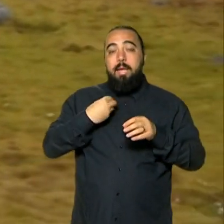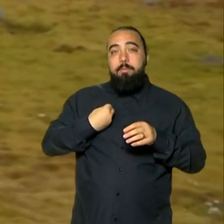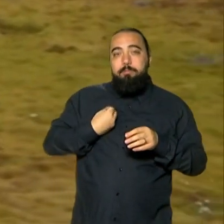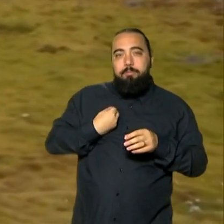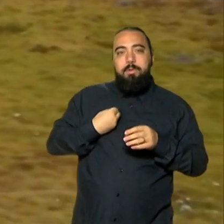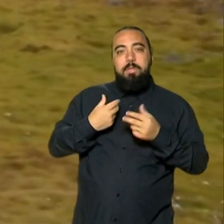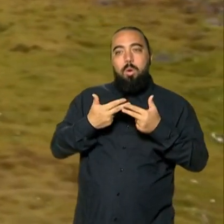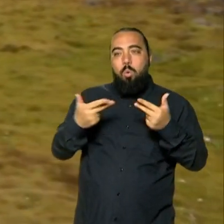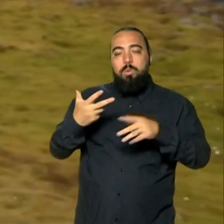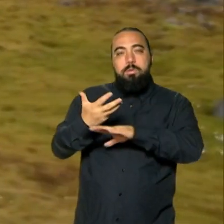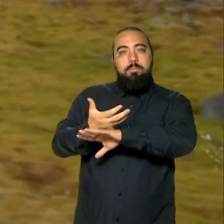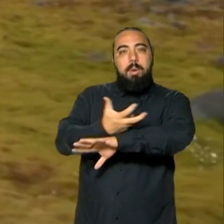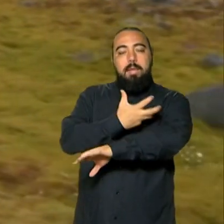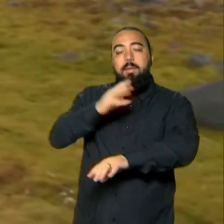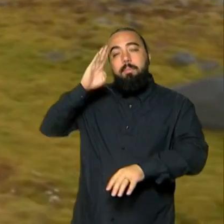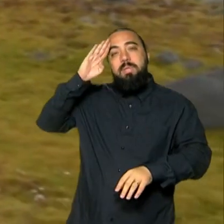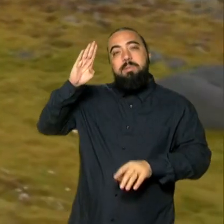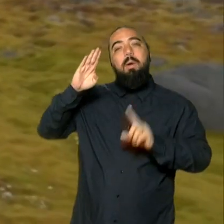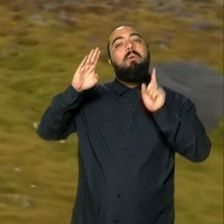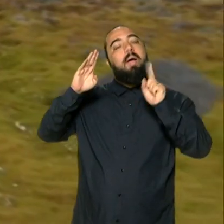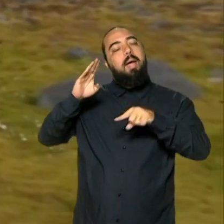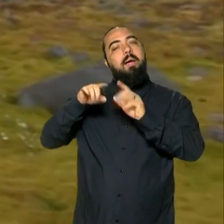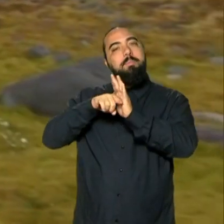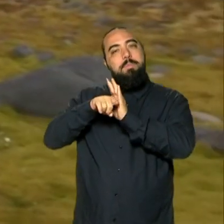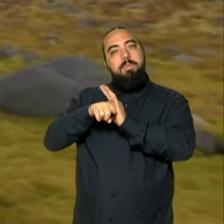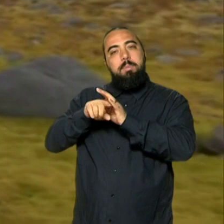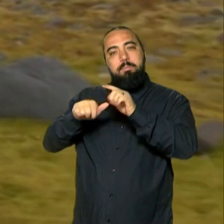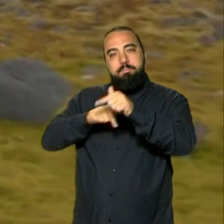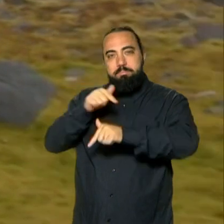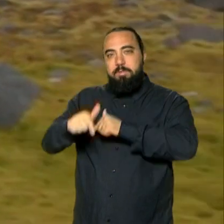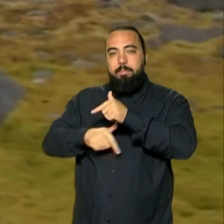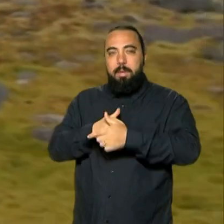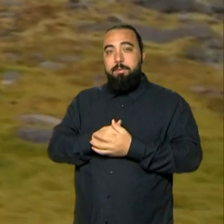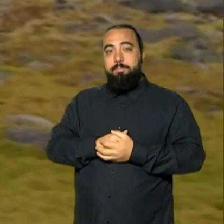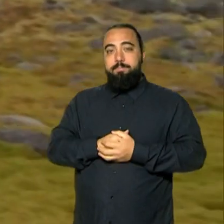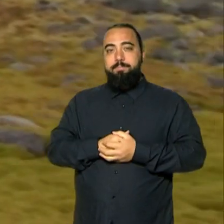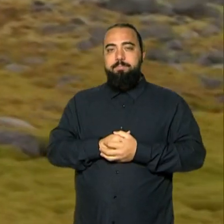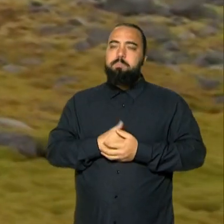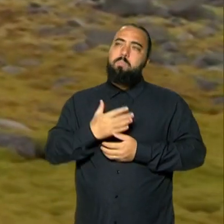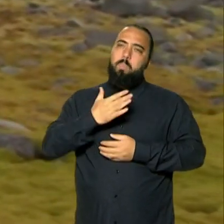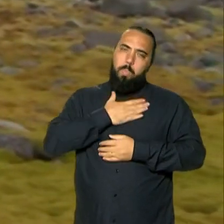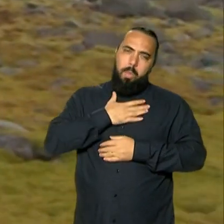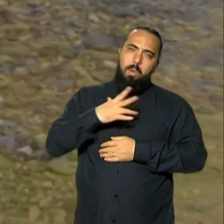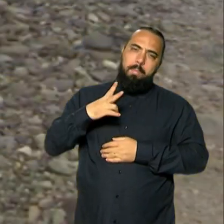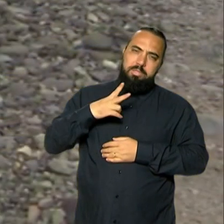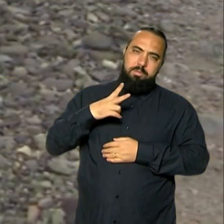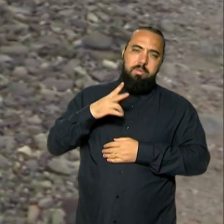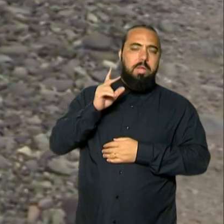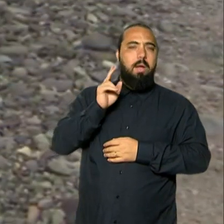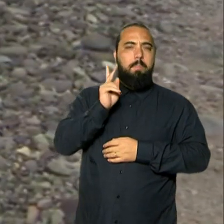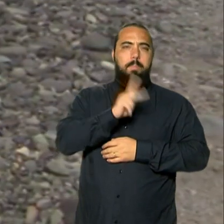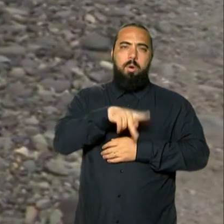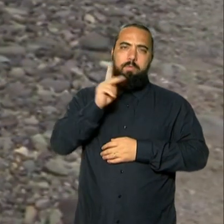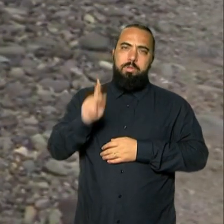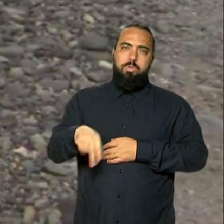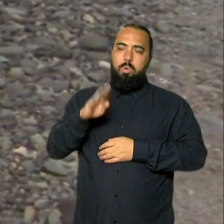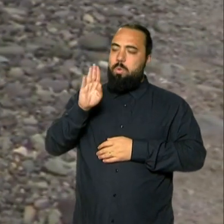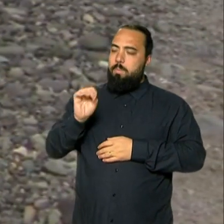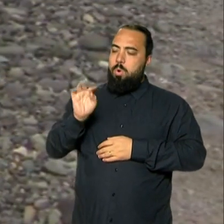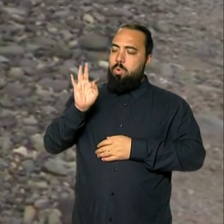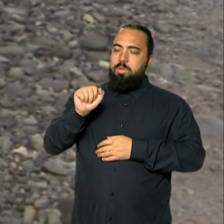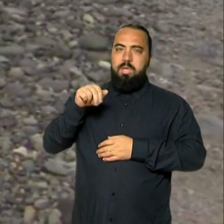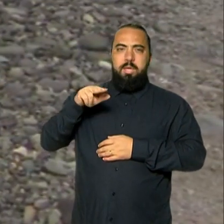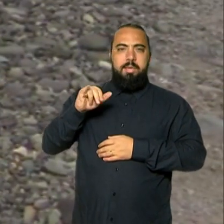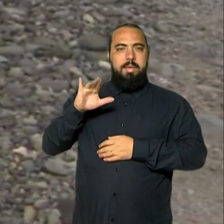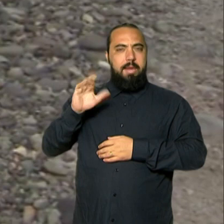plantas, faz parte do trabalho dos pesquisadores. Eu, particularmente, sou professor de botânica, né? E muita gente pensa, mas